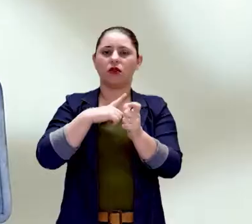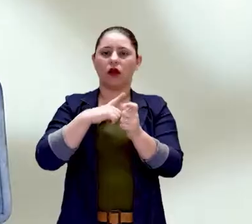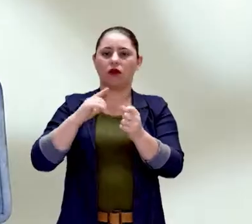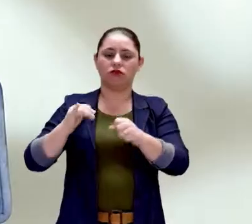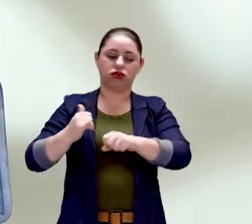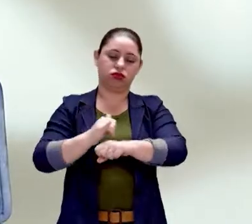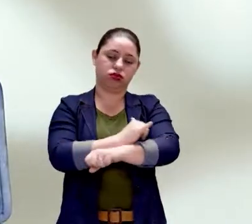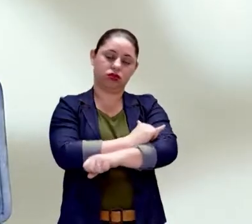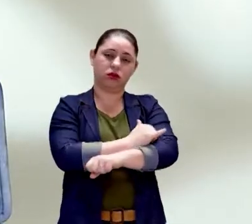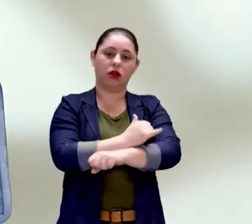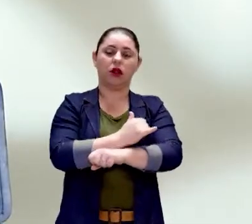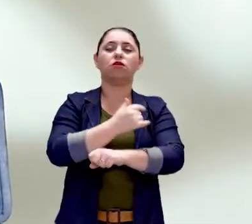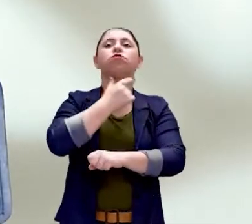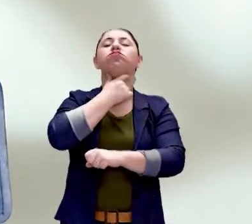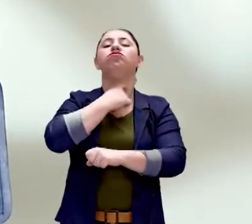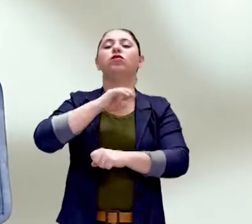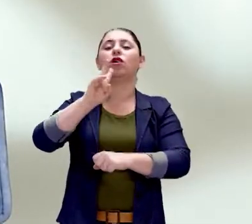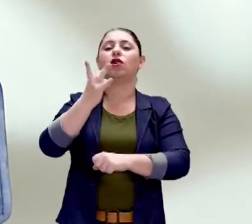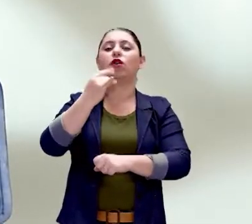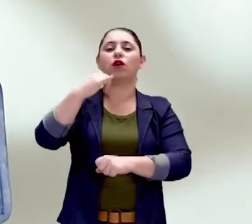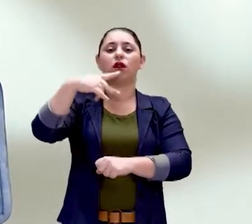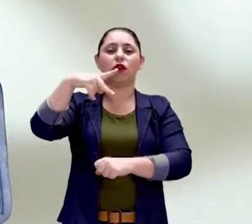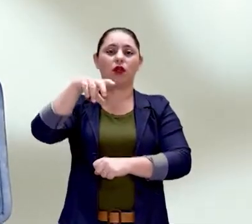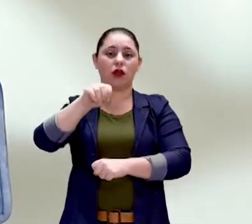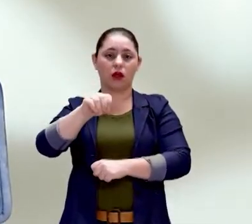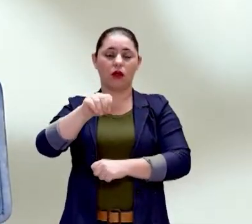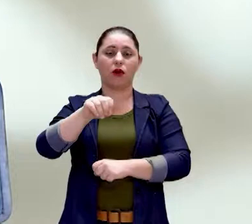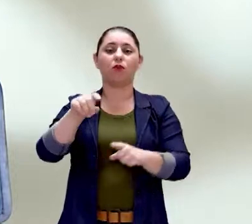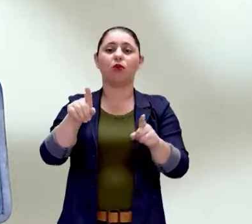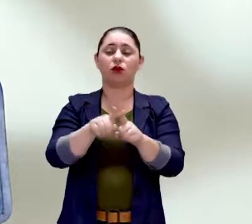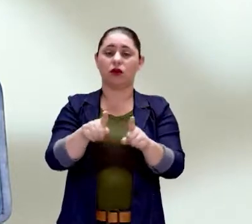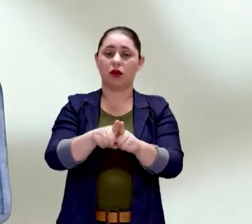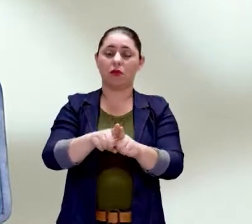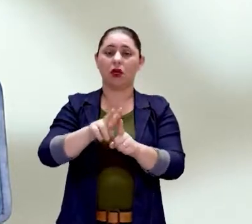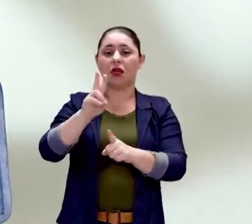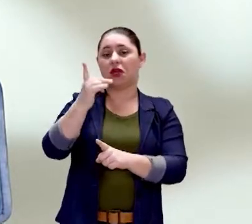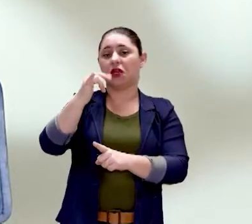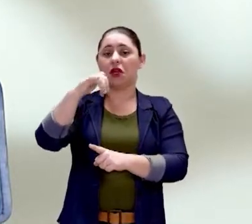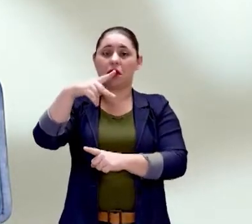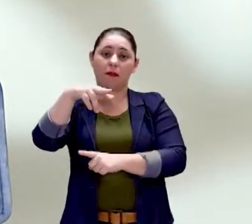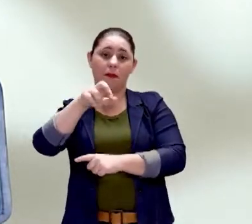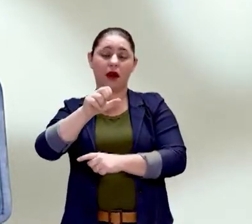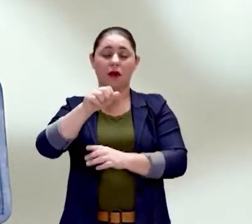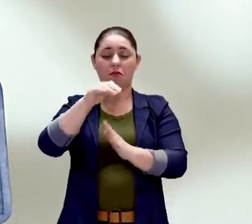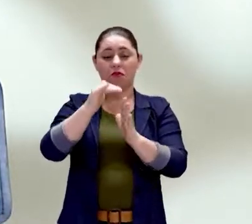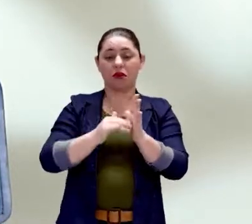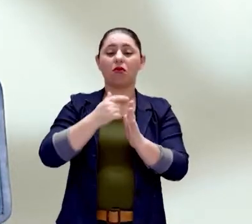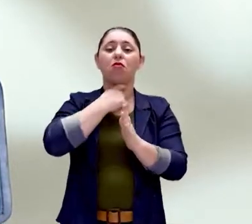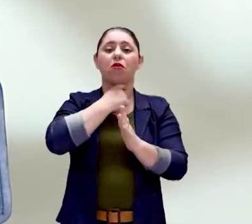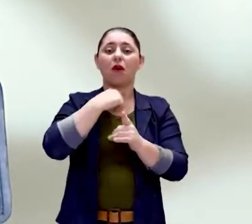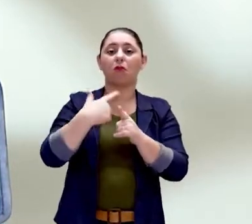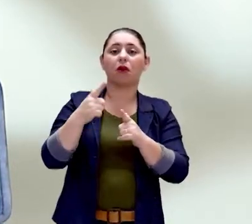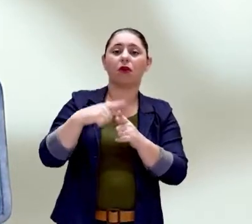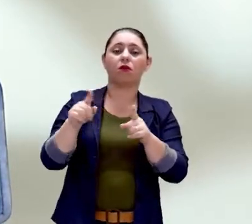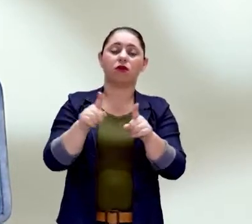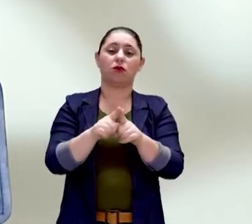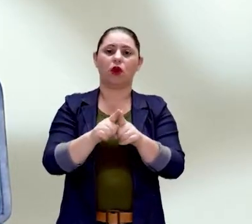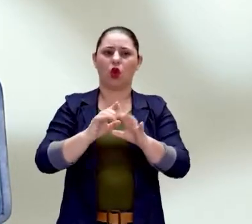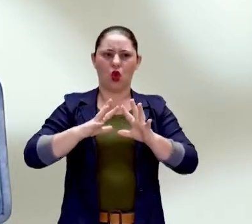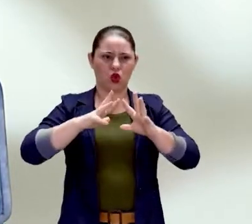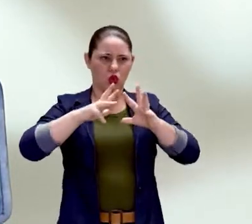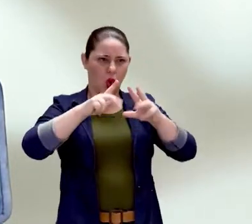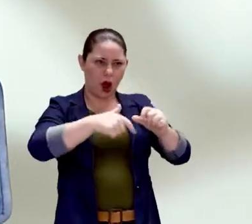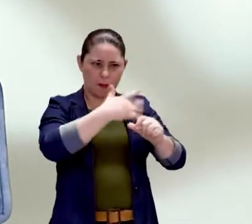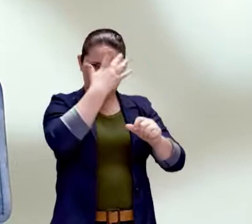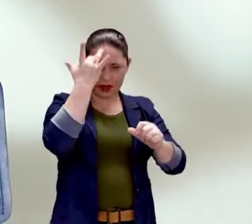gordura. Às vezes tem um hipotireoidismo e nem sabe, às vezes tem um hipertireoidismo e nem sabe. Então, não são todos os atletas que